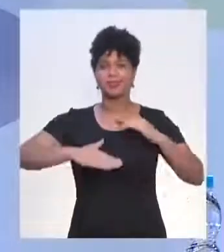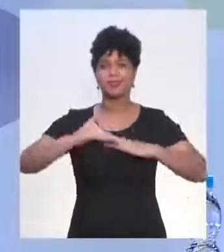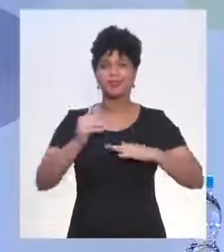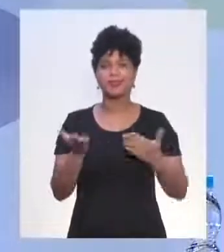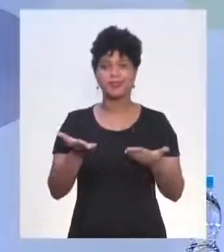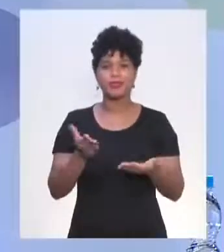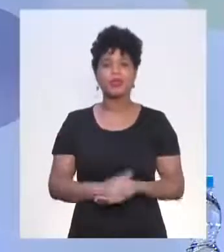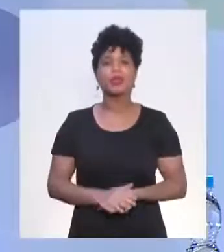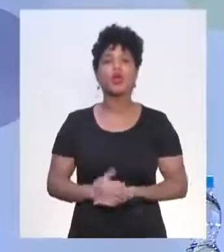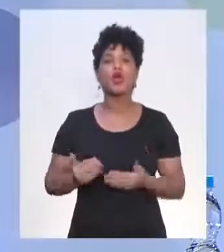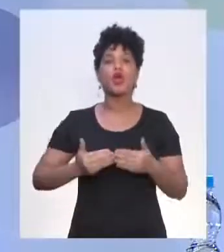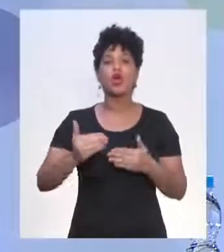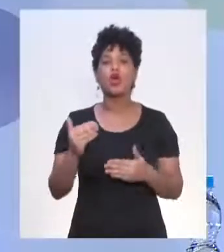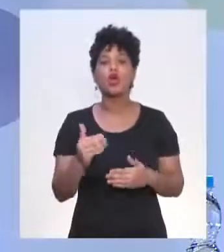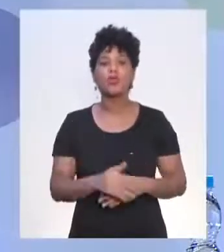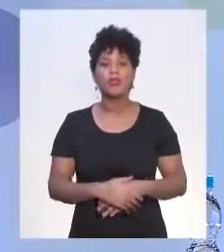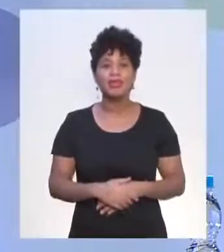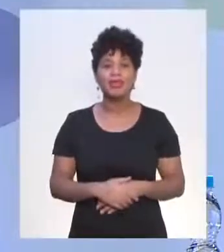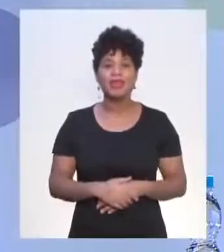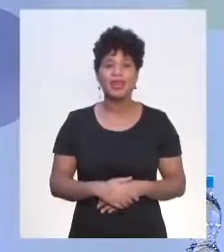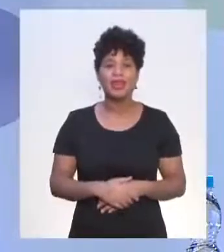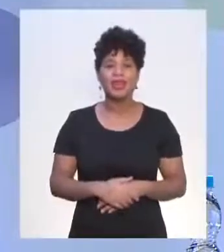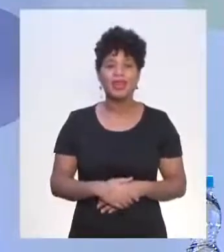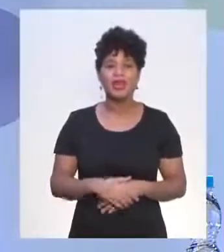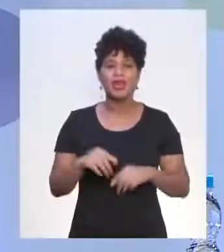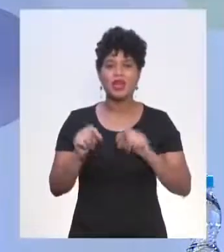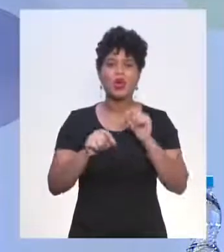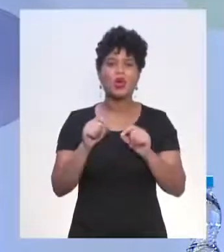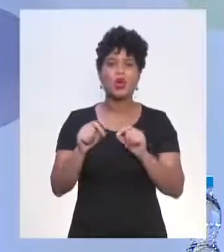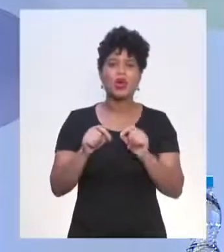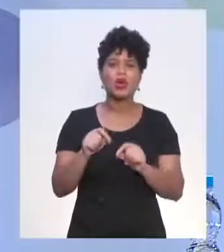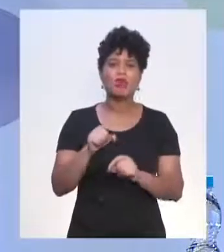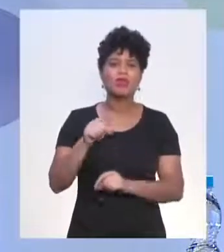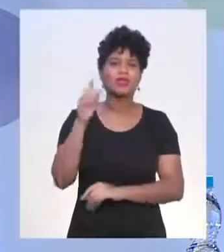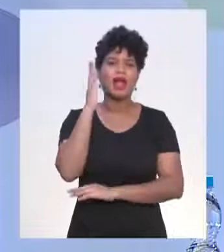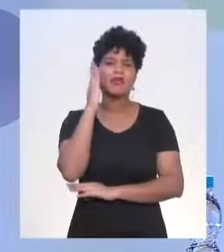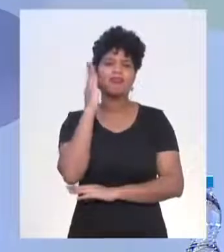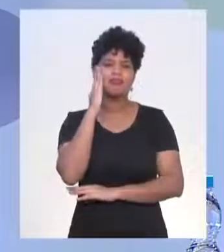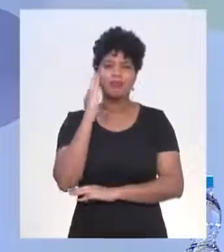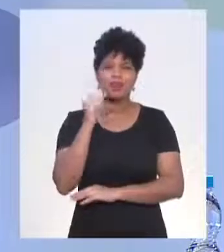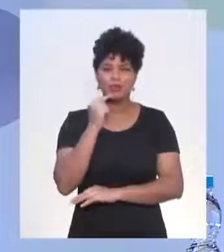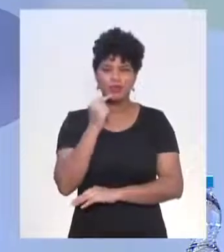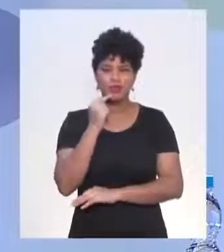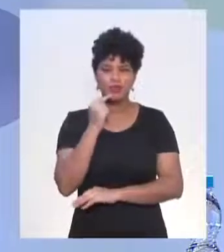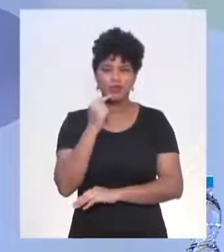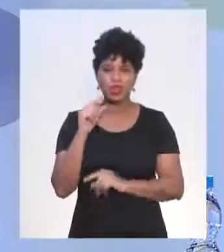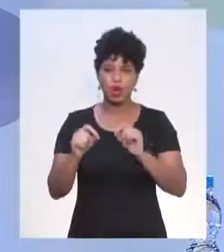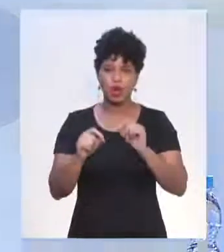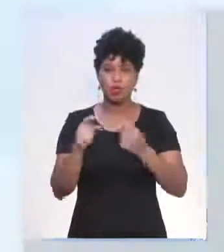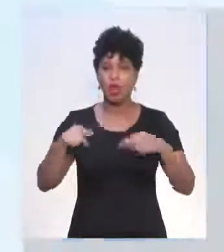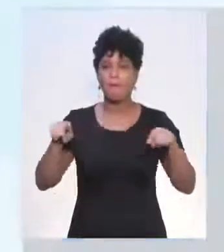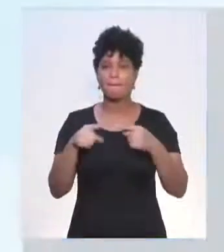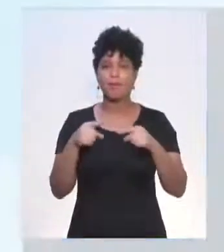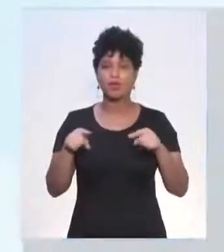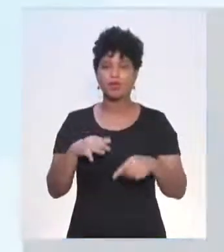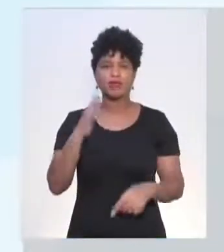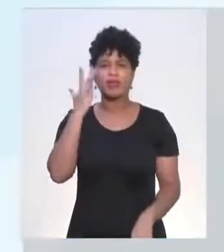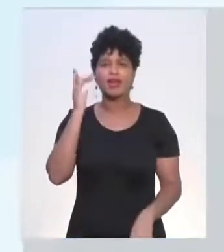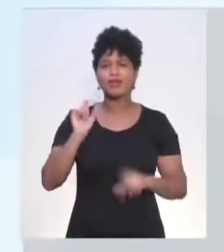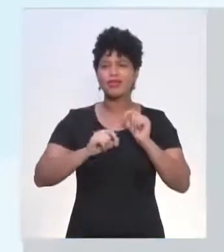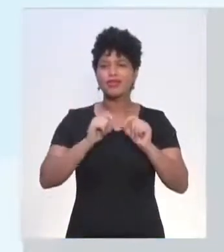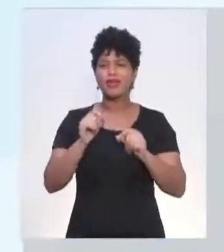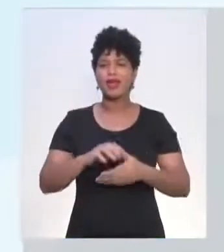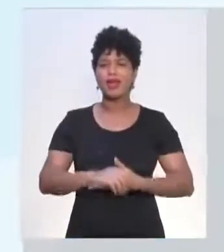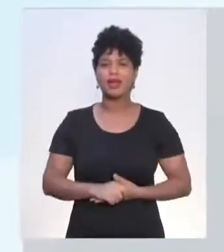e começando com o nosso chat o que que é preciso saber Turma para compor uma música que que você